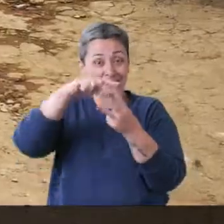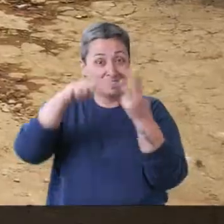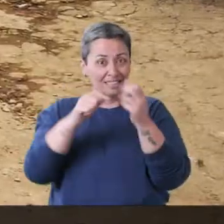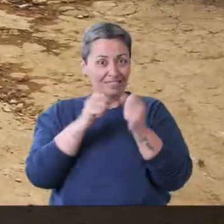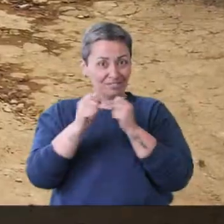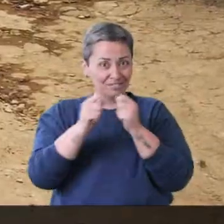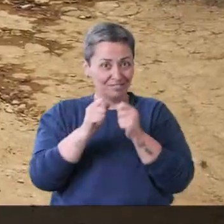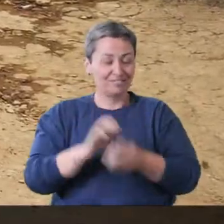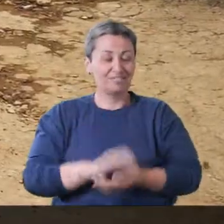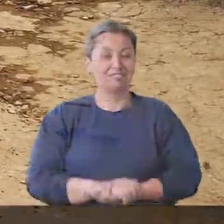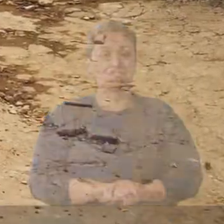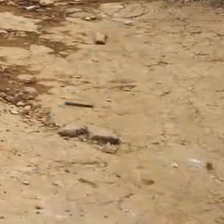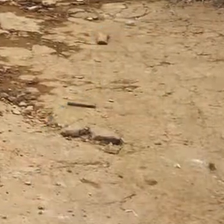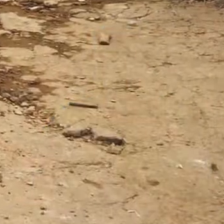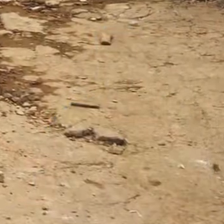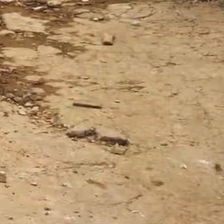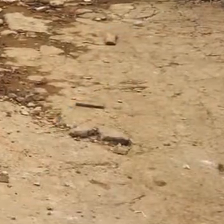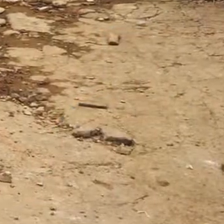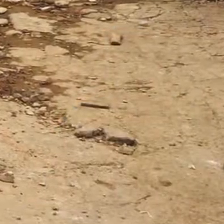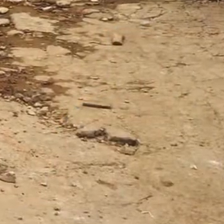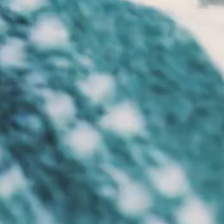reportagens.